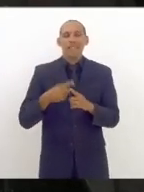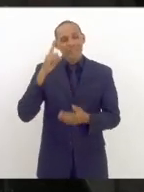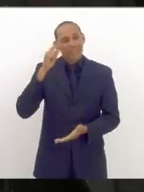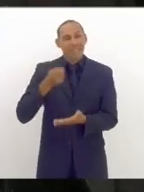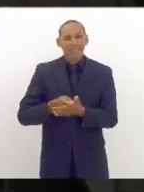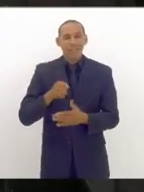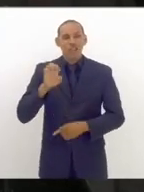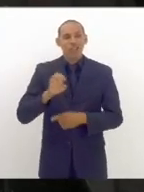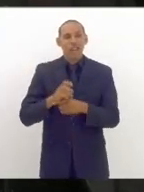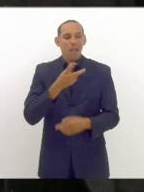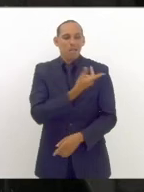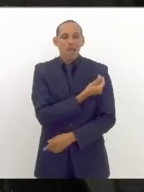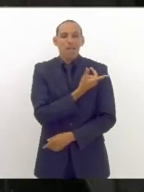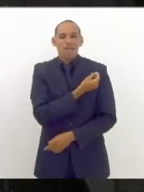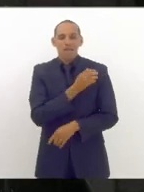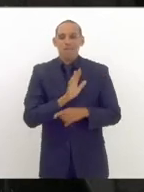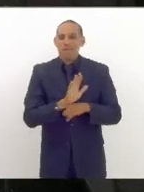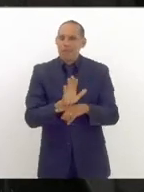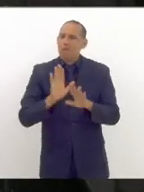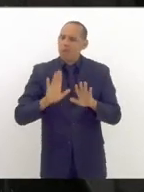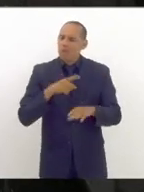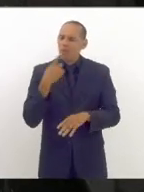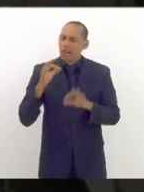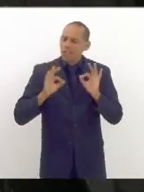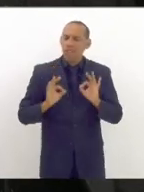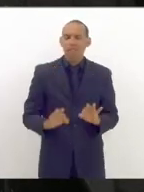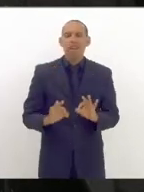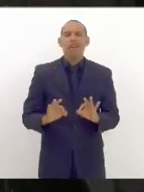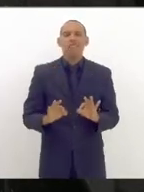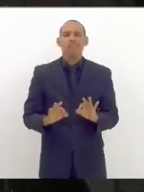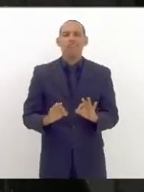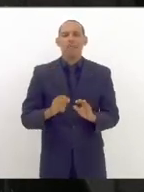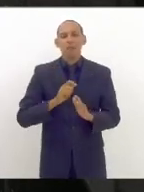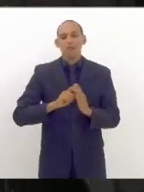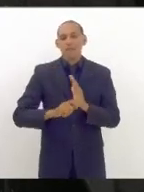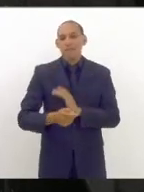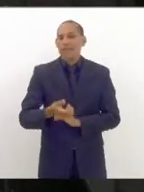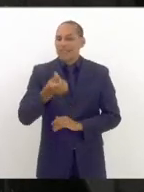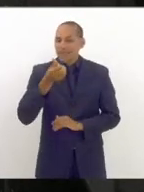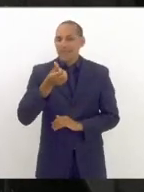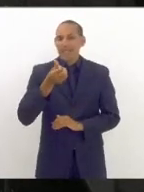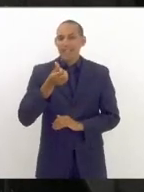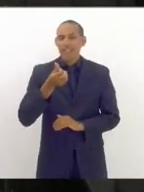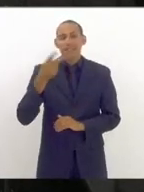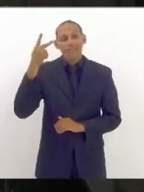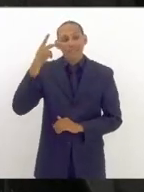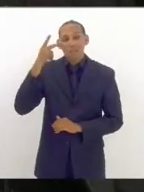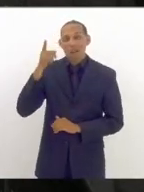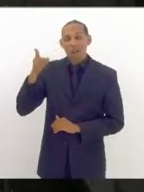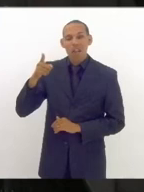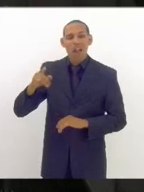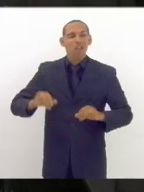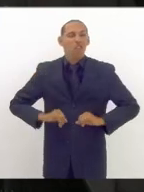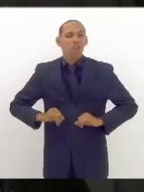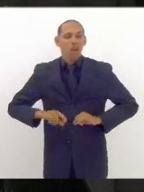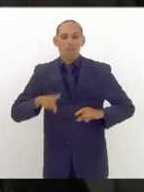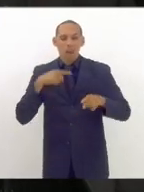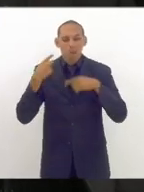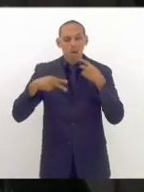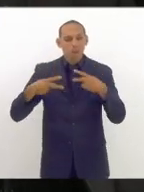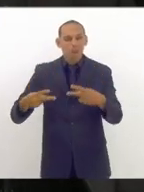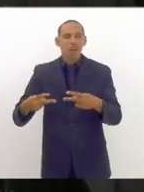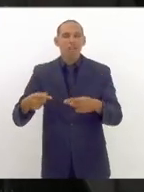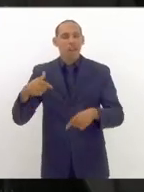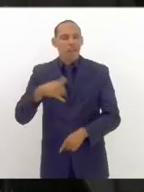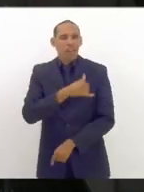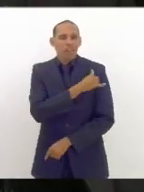estado. Mas com certeza absoluta tomamos a decisão certa que 6 meses depois a cidade de São Paulo sofria com óbitos e a cidade do Rio de